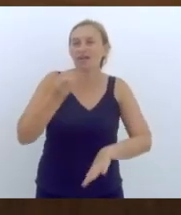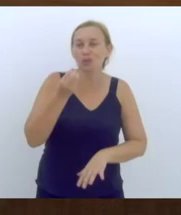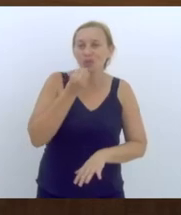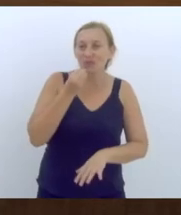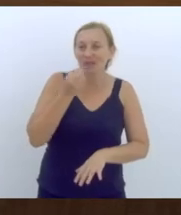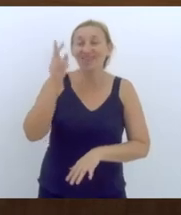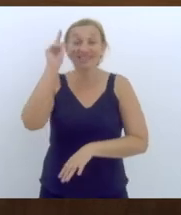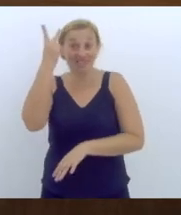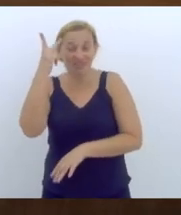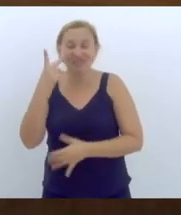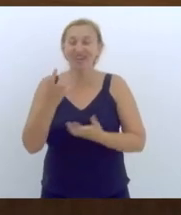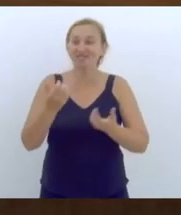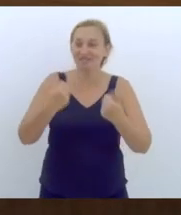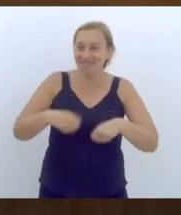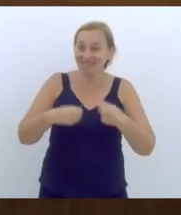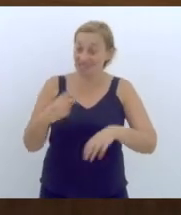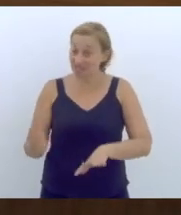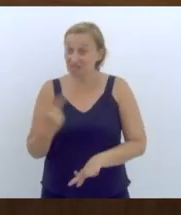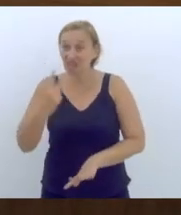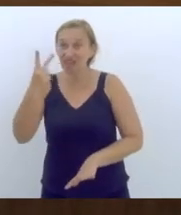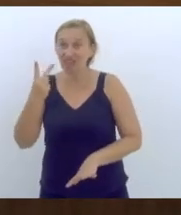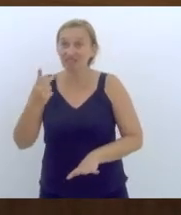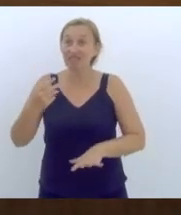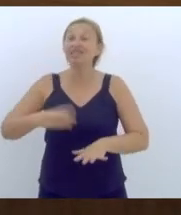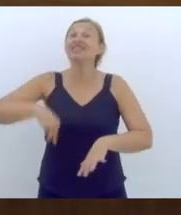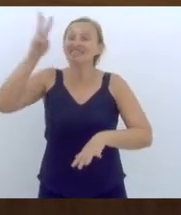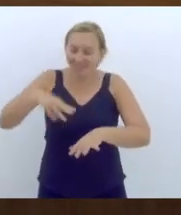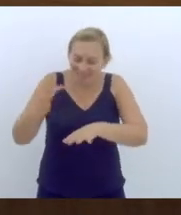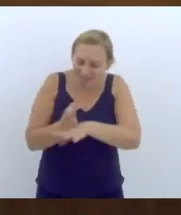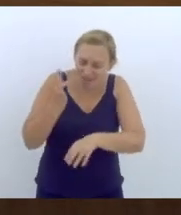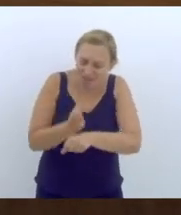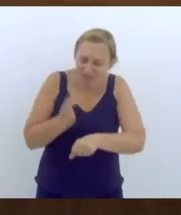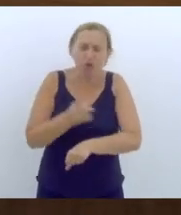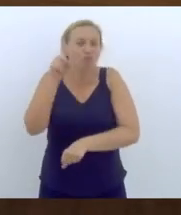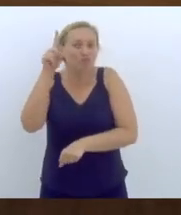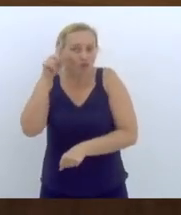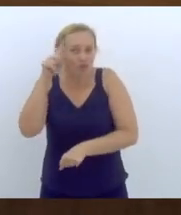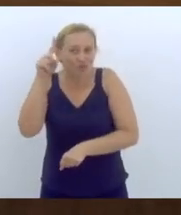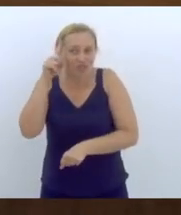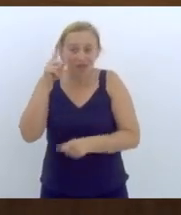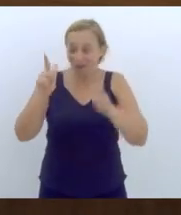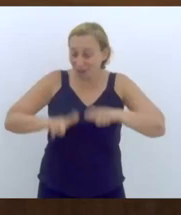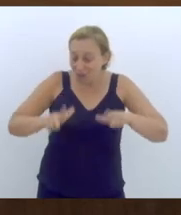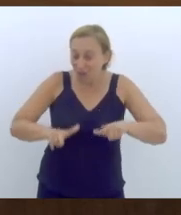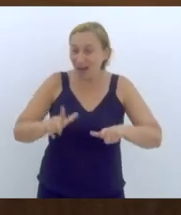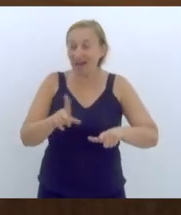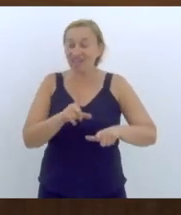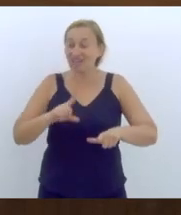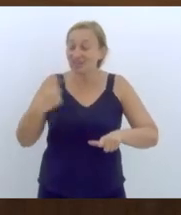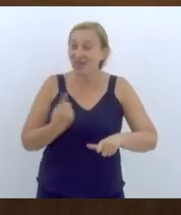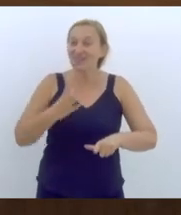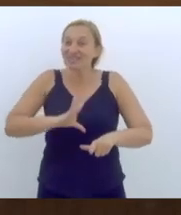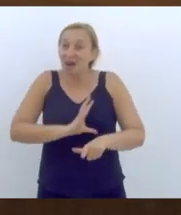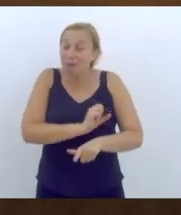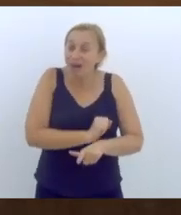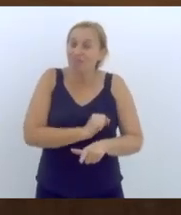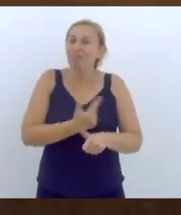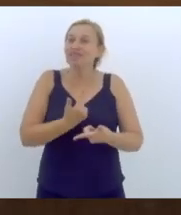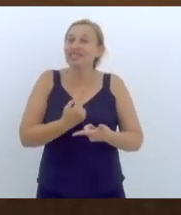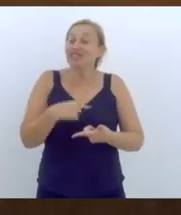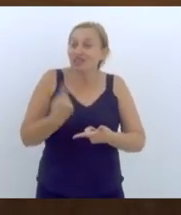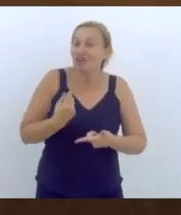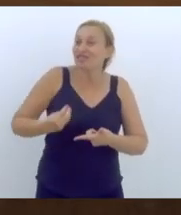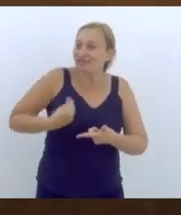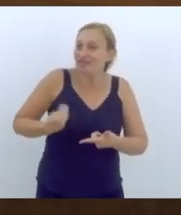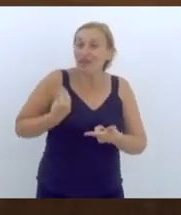história que precisa ser coroada, de quem está resistindo todos os dias para que o lugar onde a gente ama, o lugar onde a gente